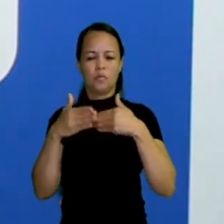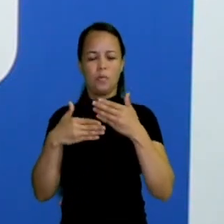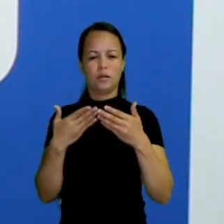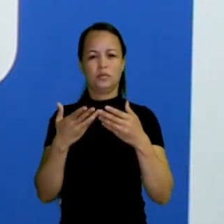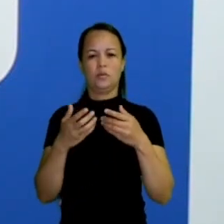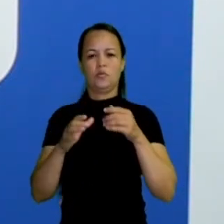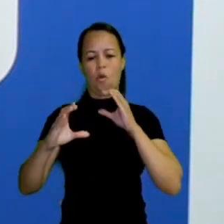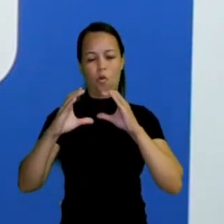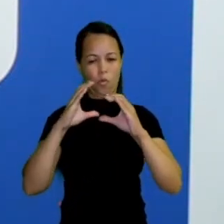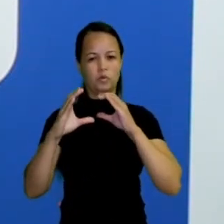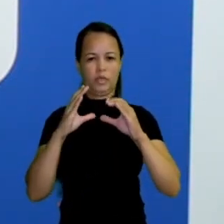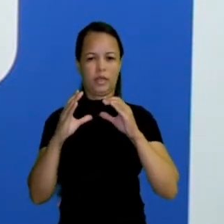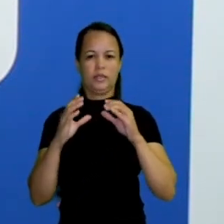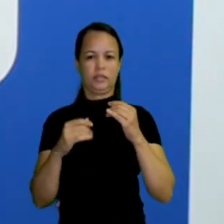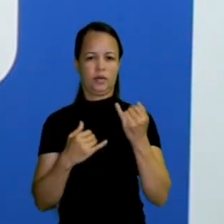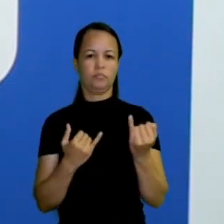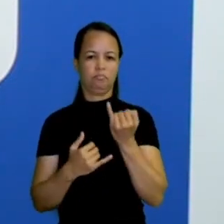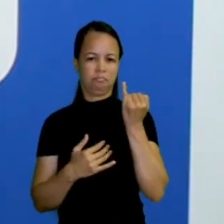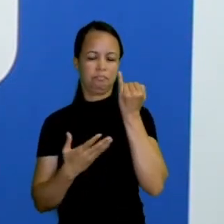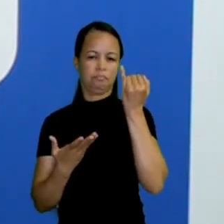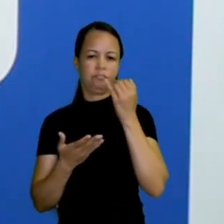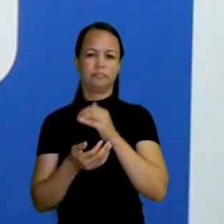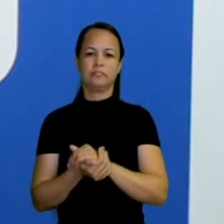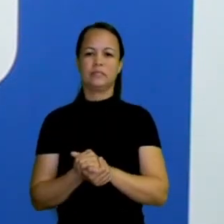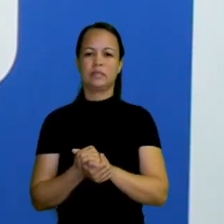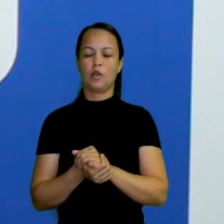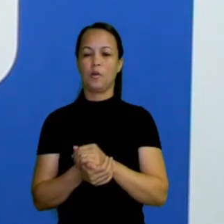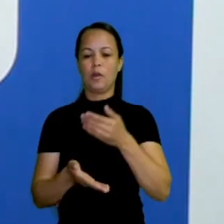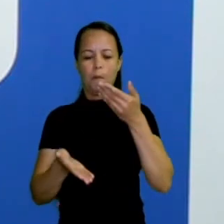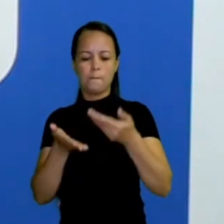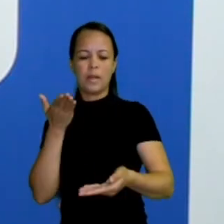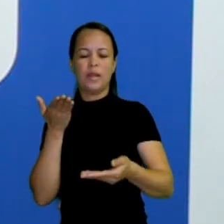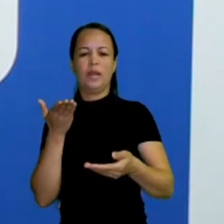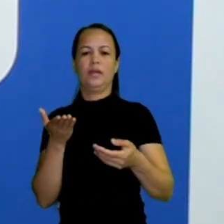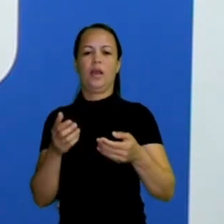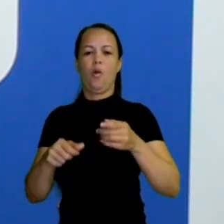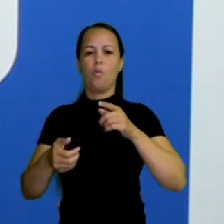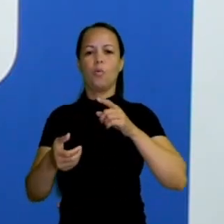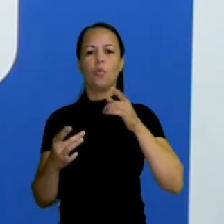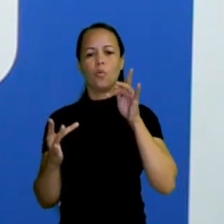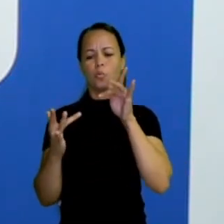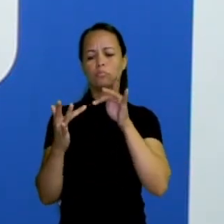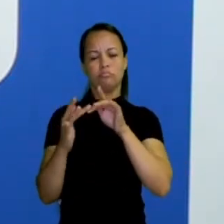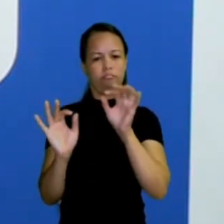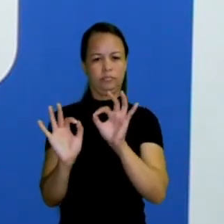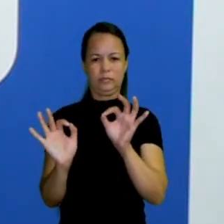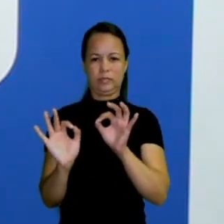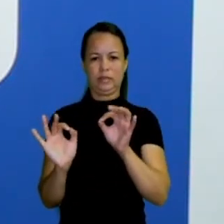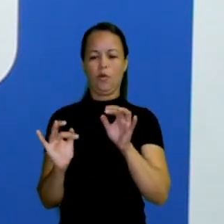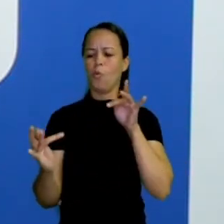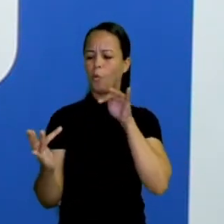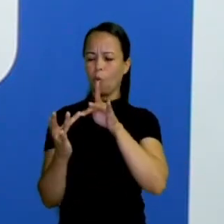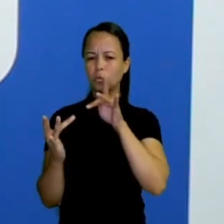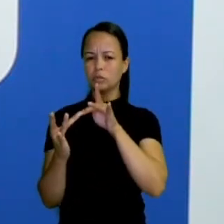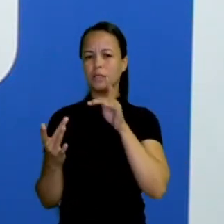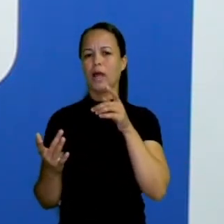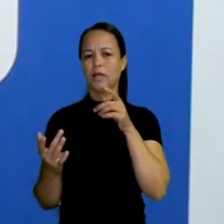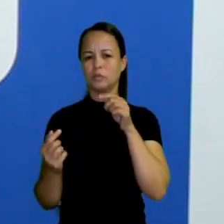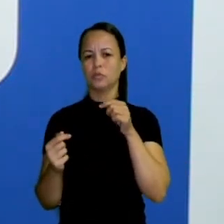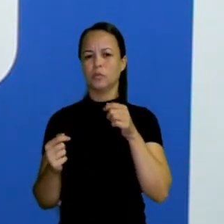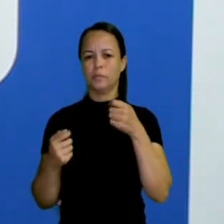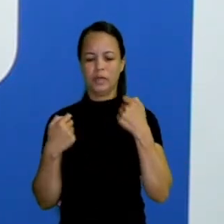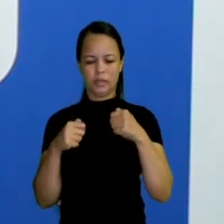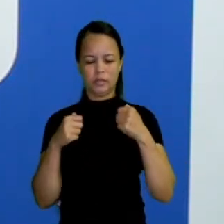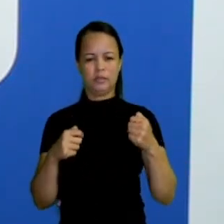se comunicar. Mas não perca esse contato, não. O contato ele pode existir, mas ele precisa